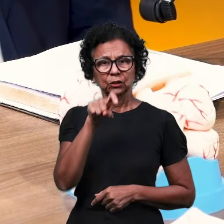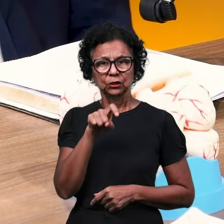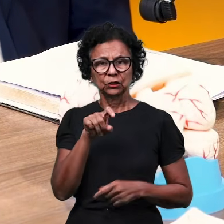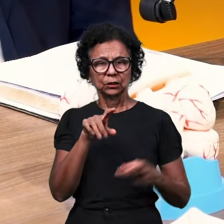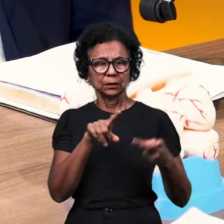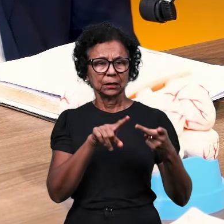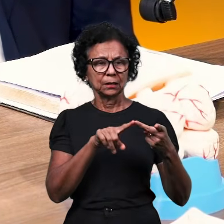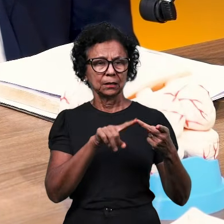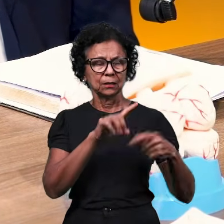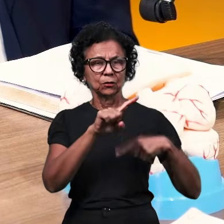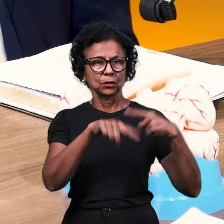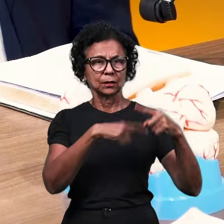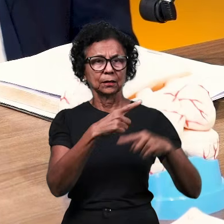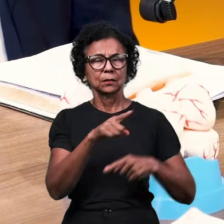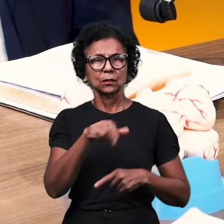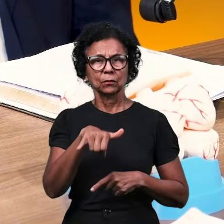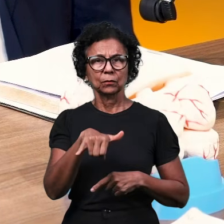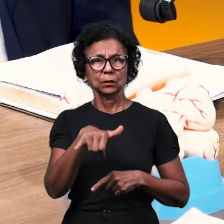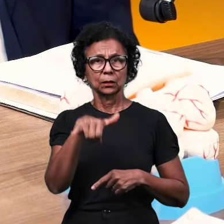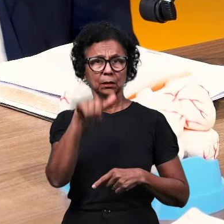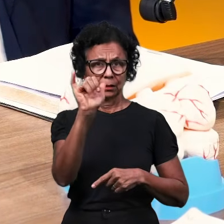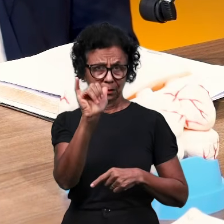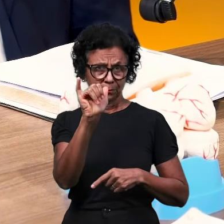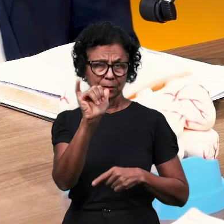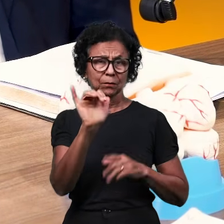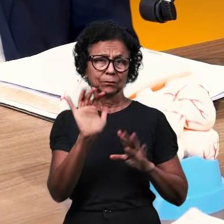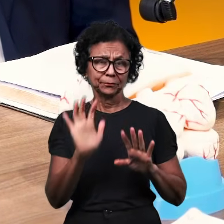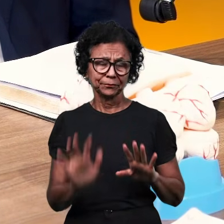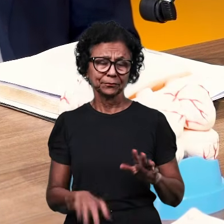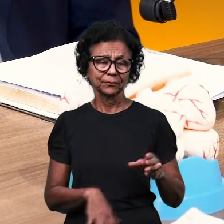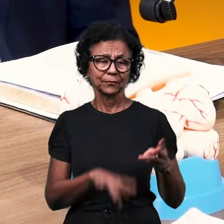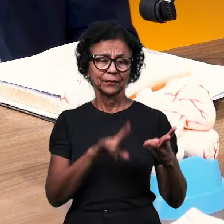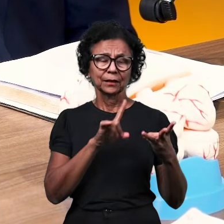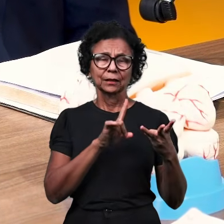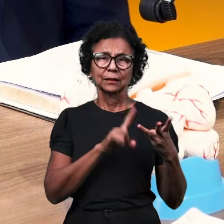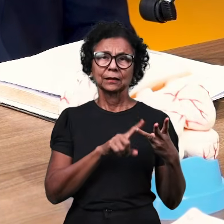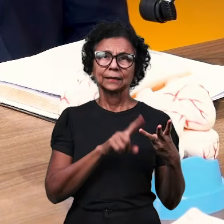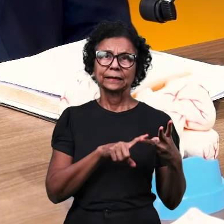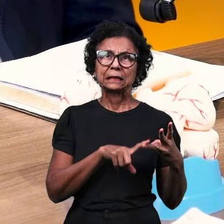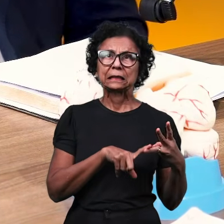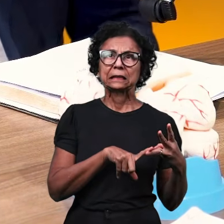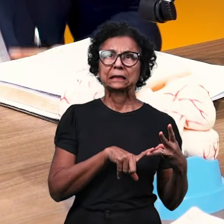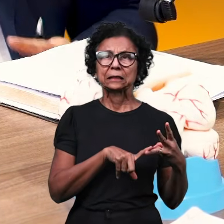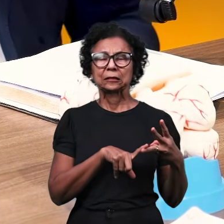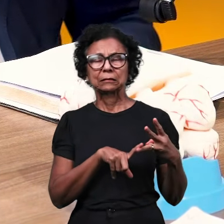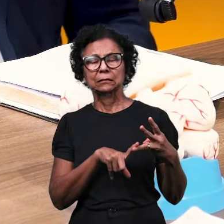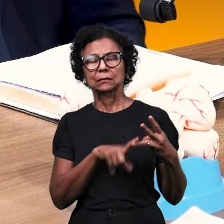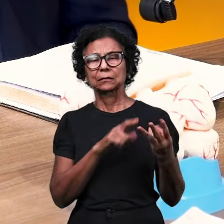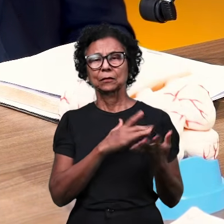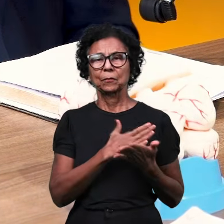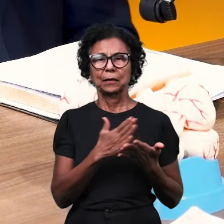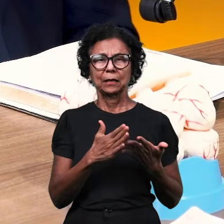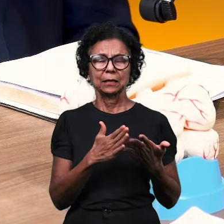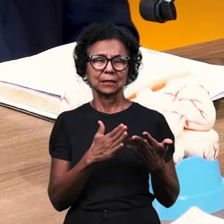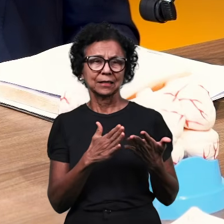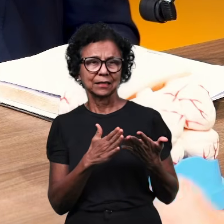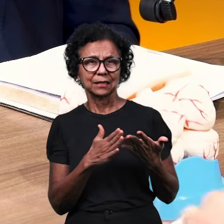a gerar uma condição de disrupção, começa a quebrar um pouco